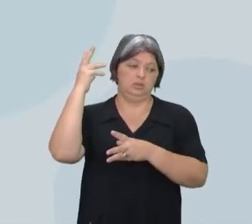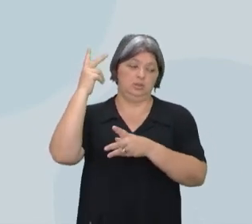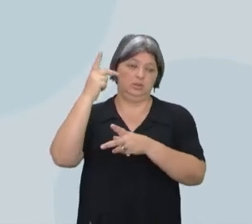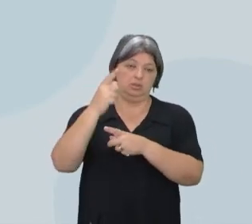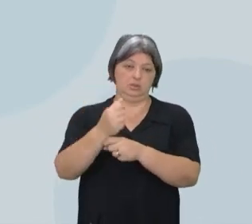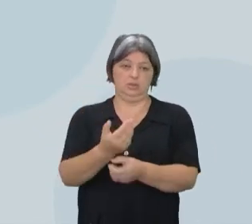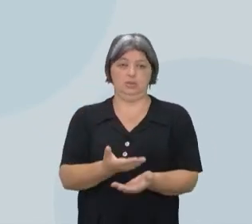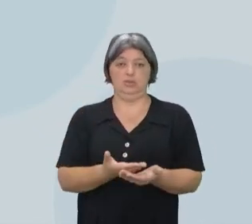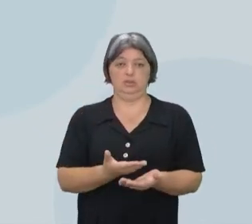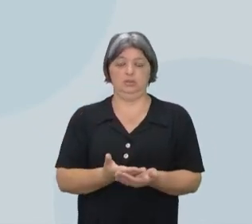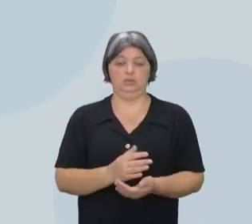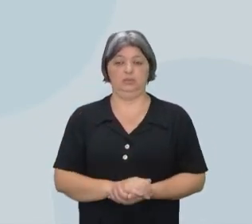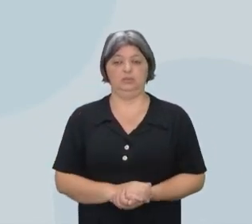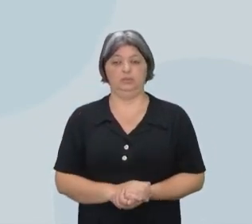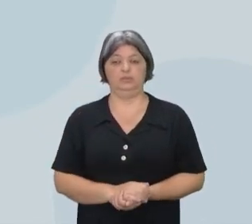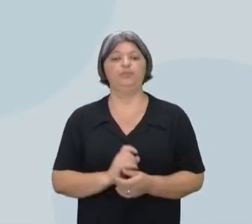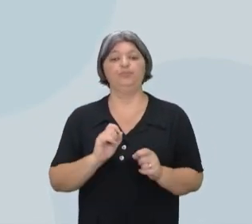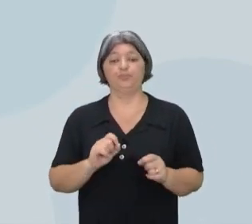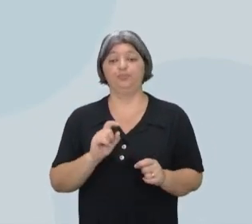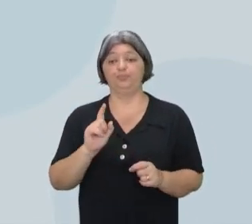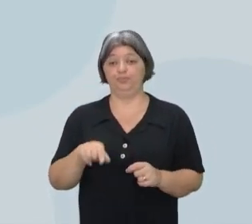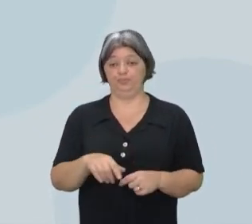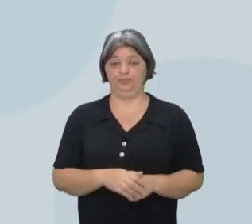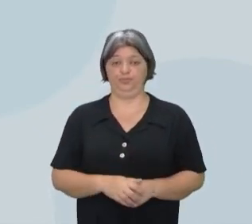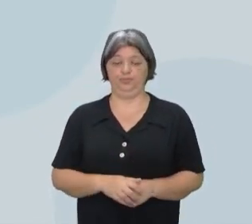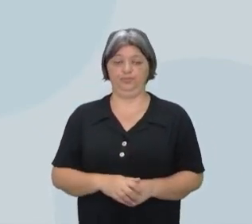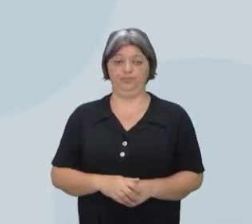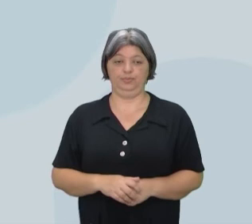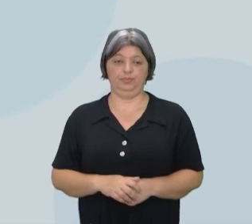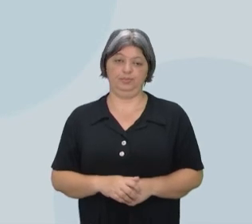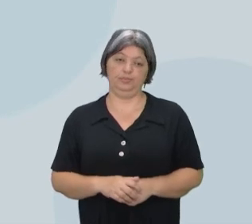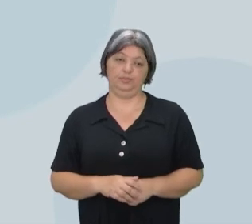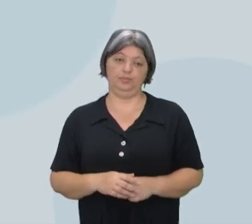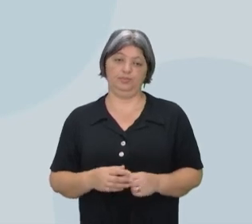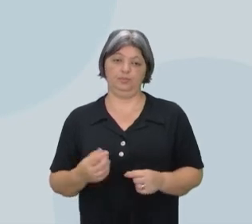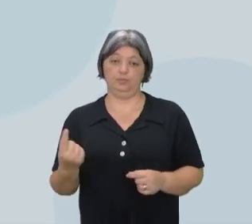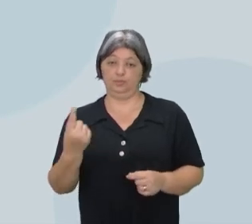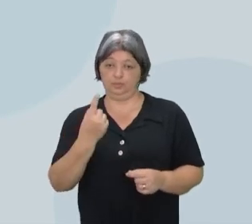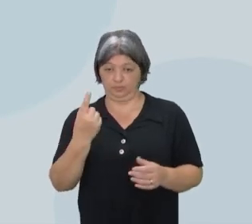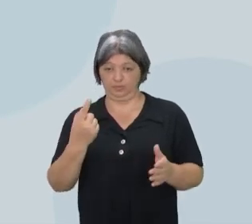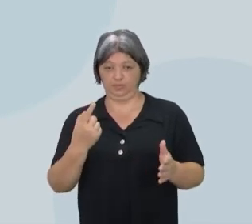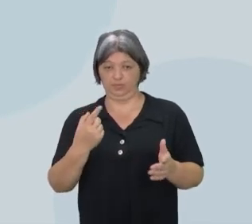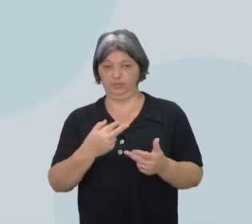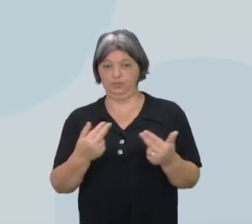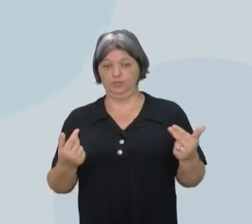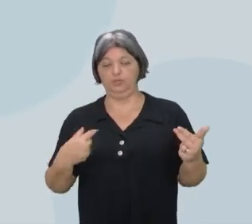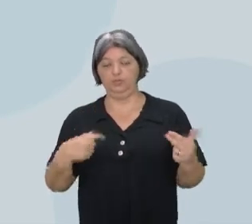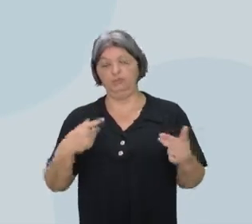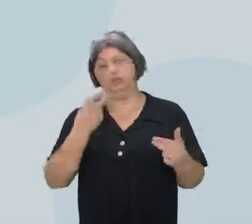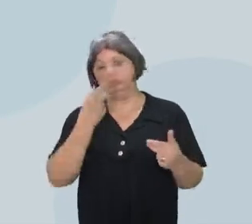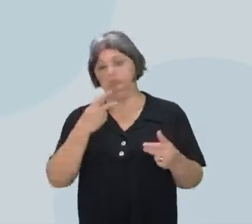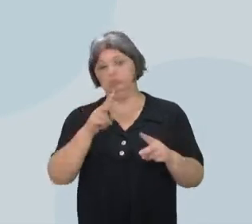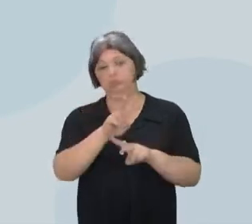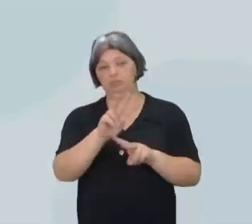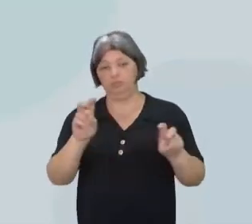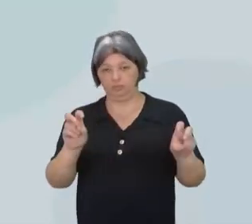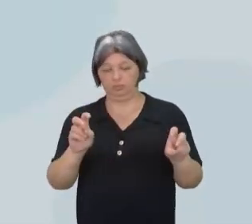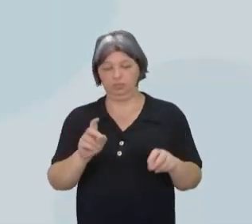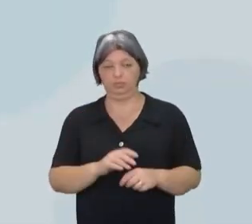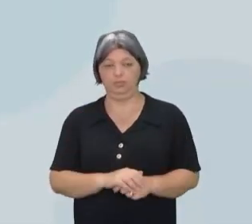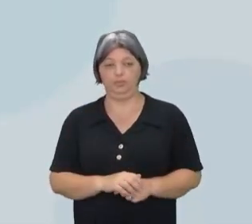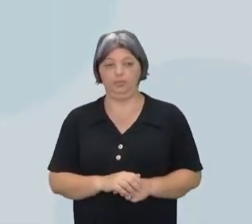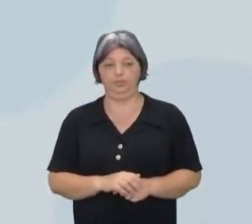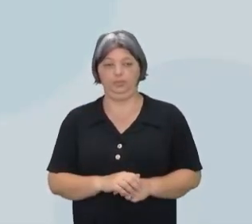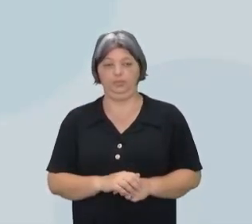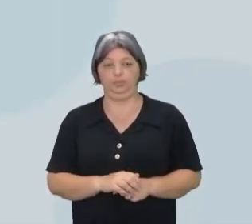O que são essas questões? Primeira coisa, a gente falou um pouco do nosso componente. O nosso componente,